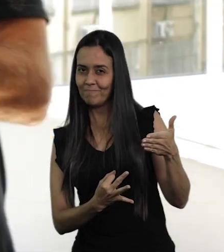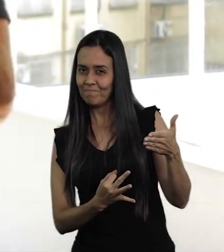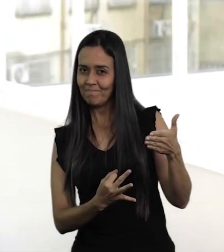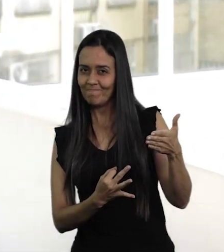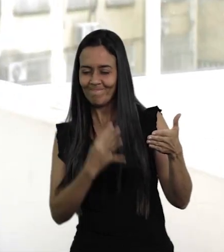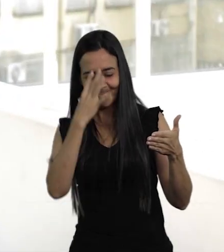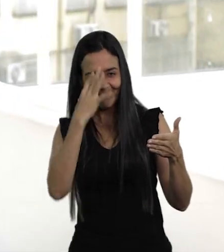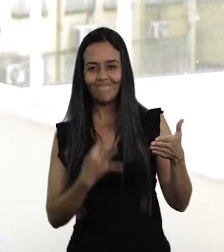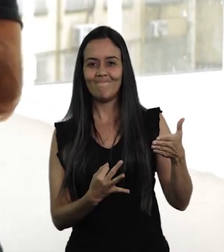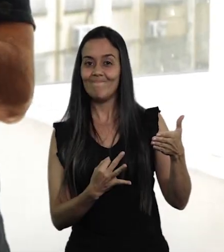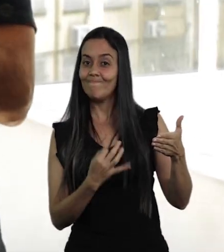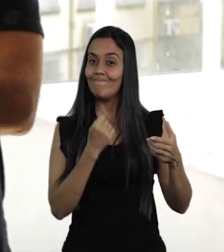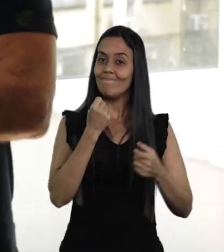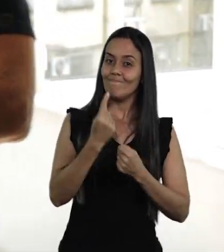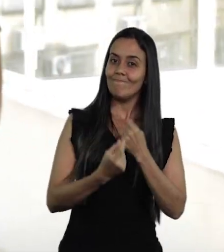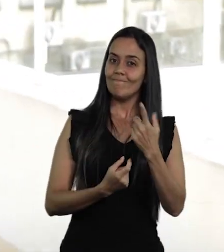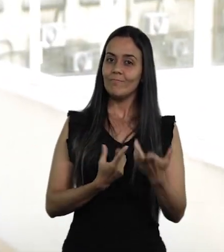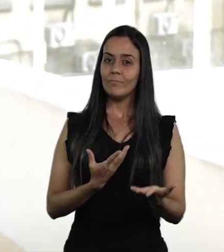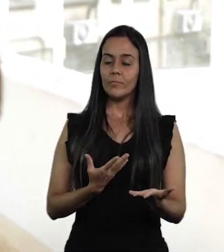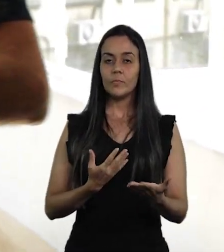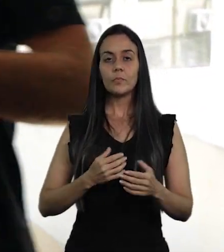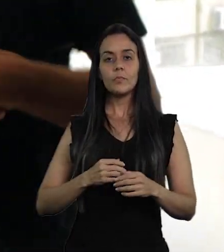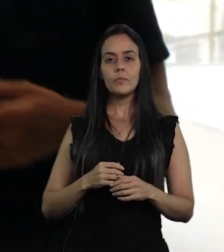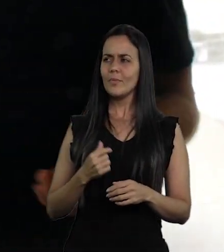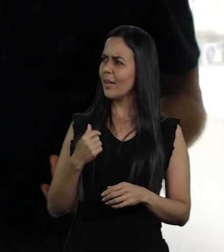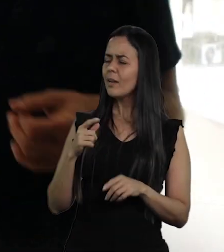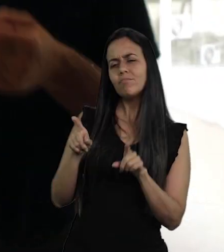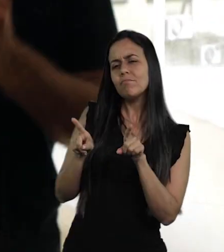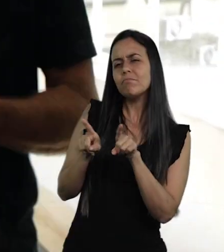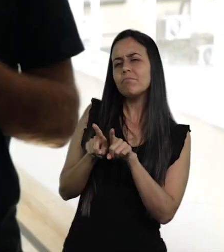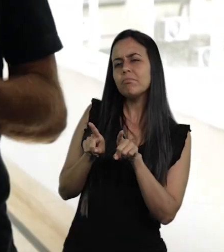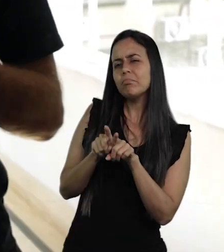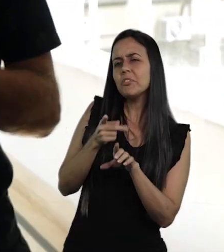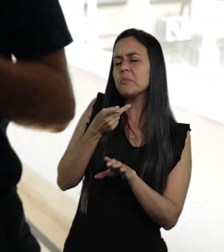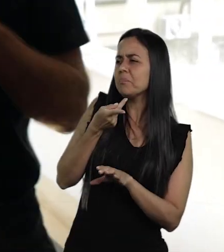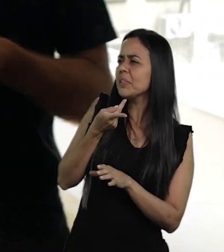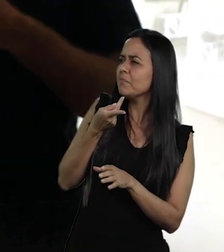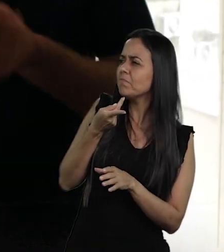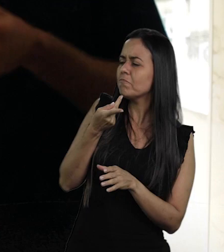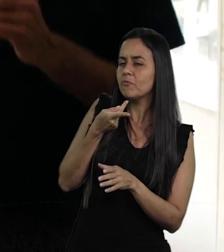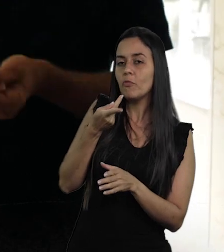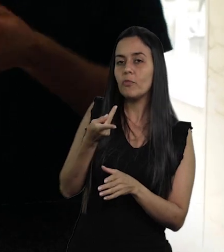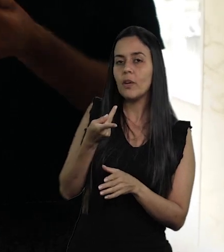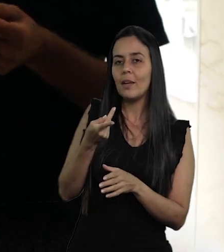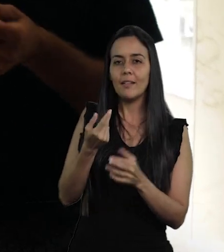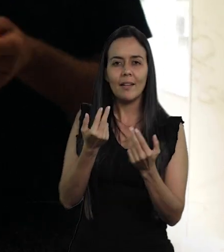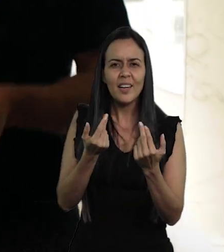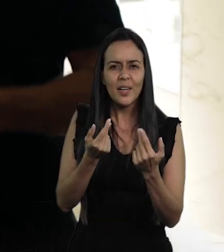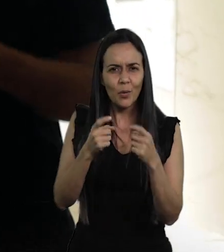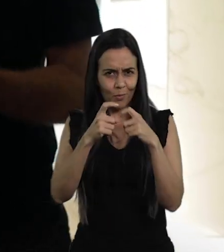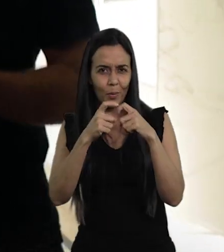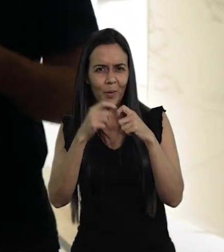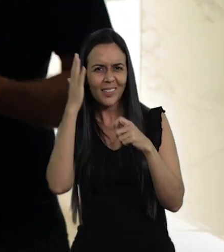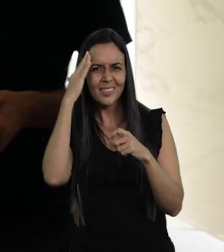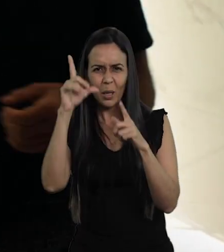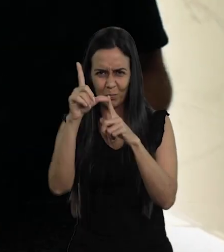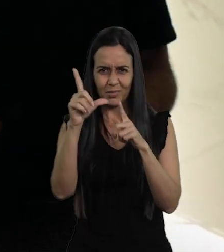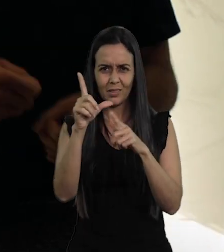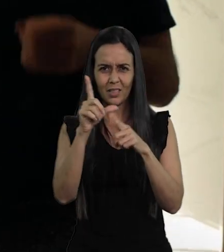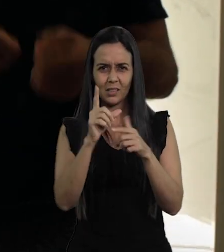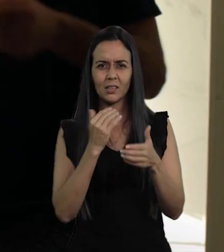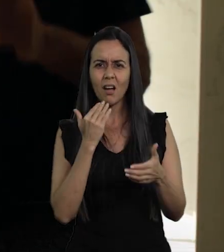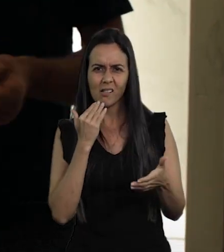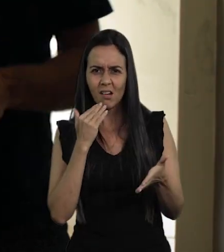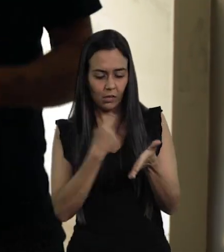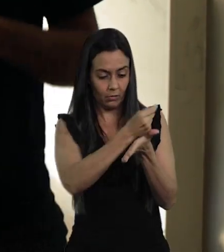gente até comenta, né, de vez em quando, eu acho que os médicos, essas receitas médicas, o médico,